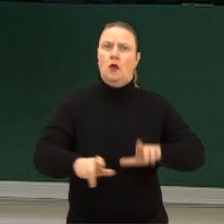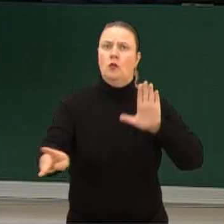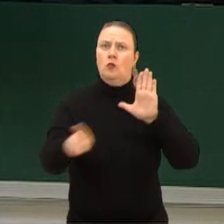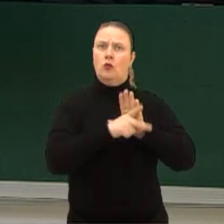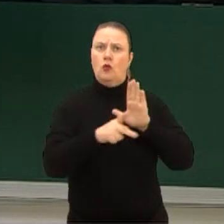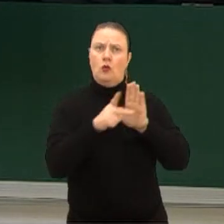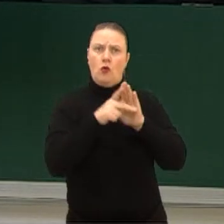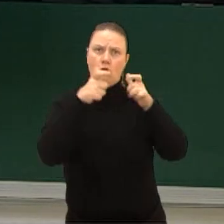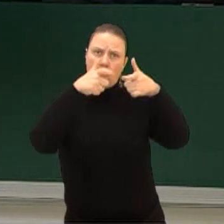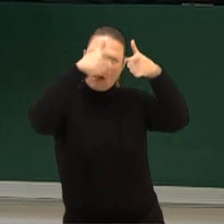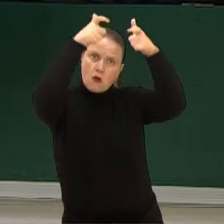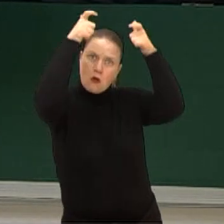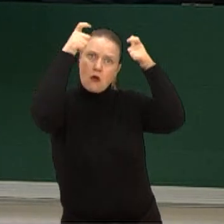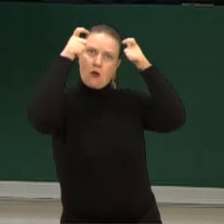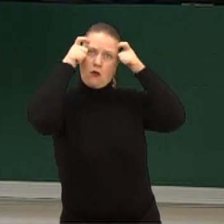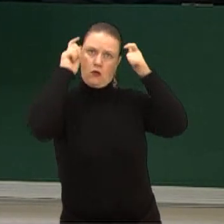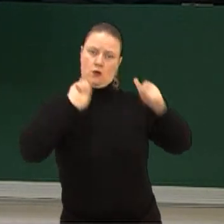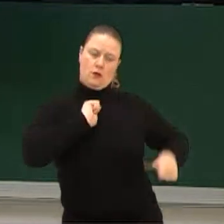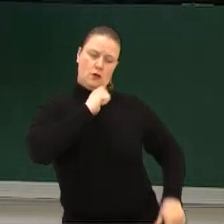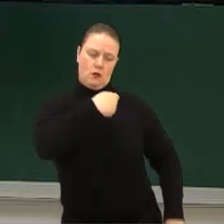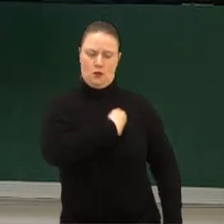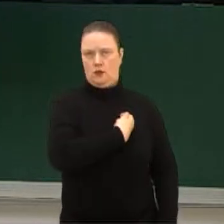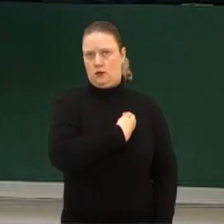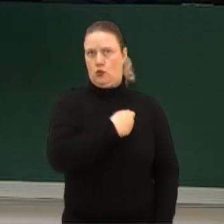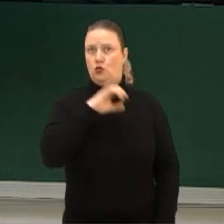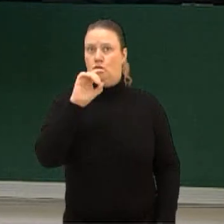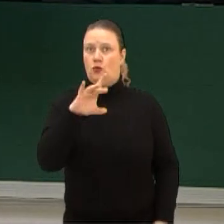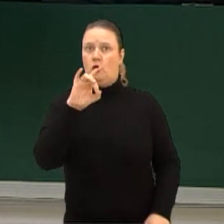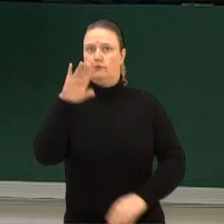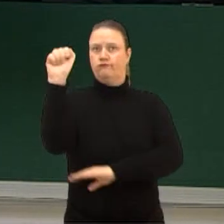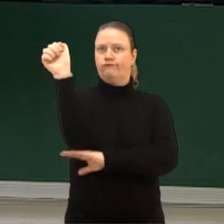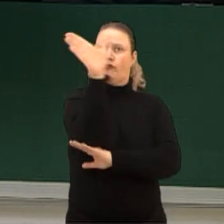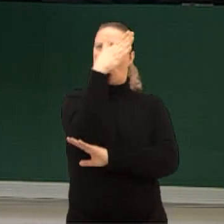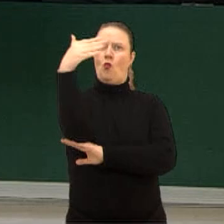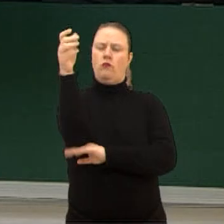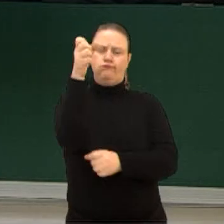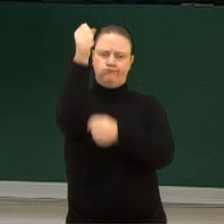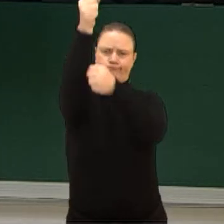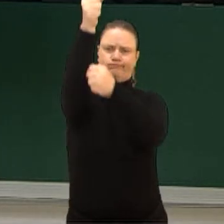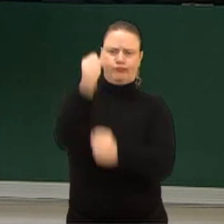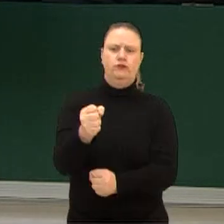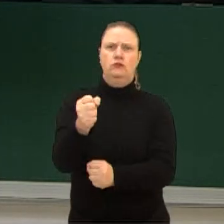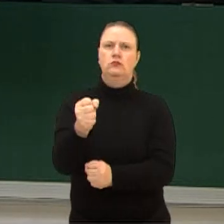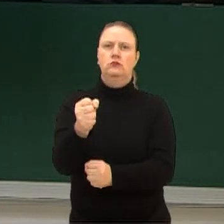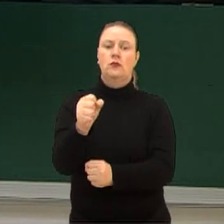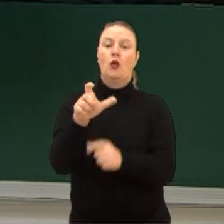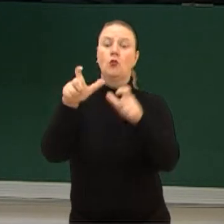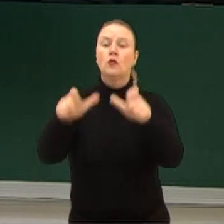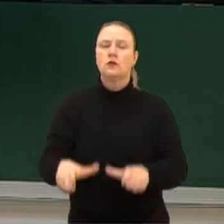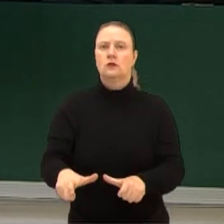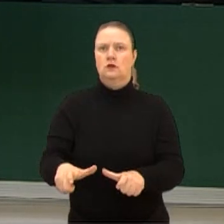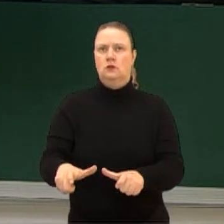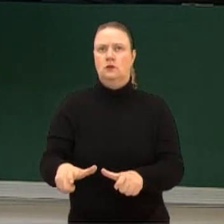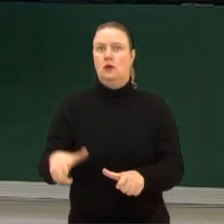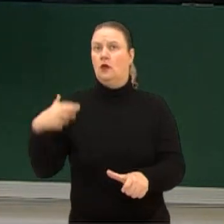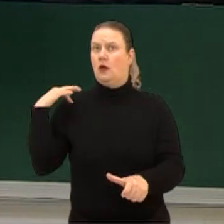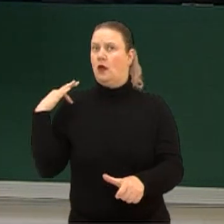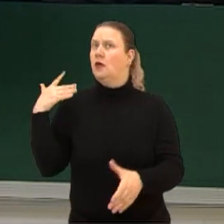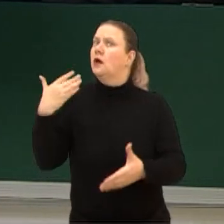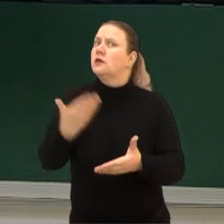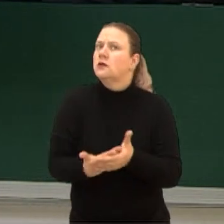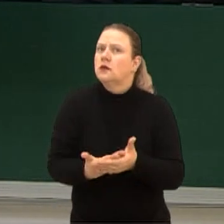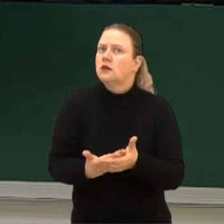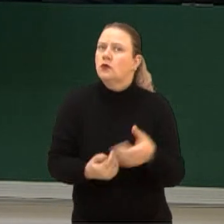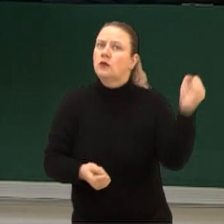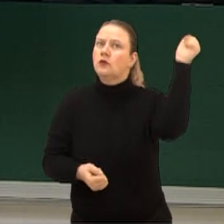pertencente à coroa, só se fazia com a bandeira fixada naquela região. Até isso, no Brasil,